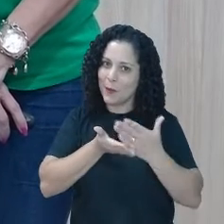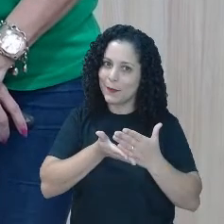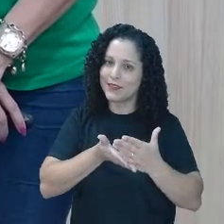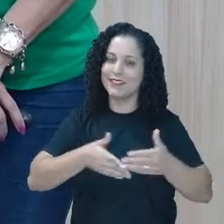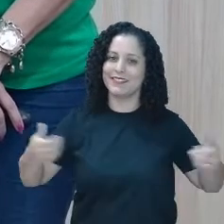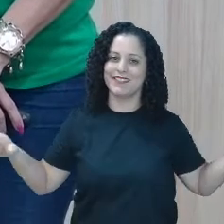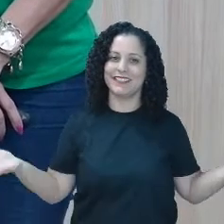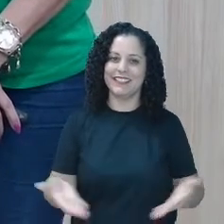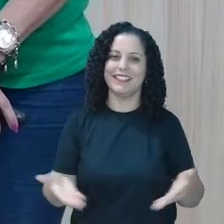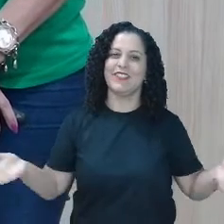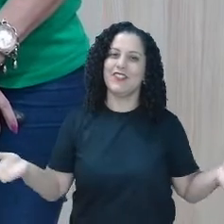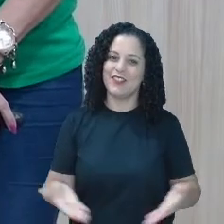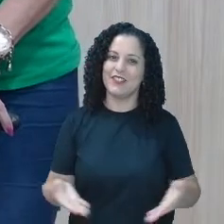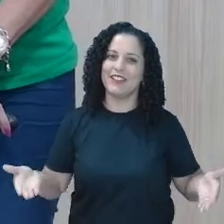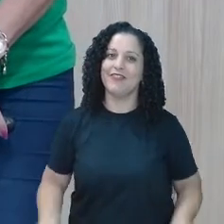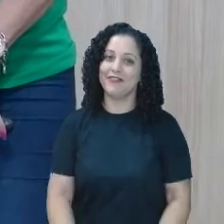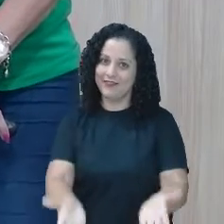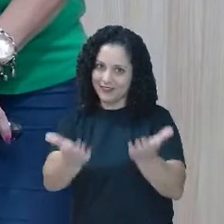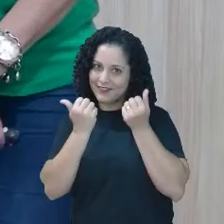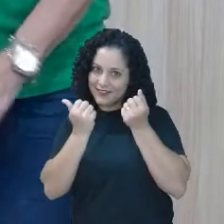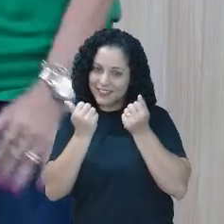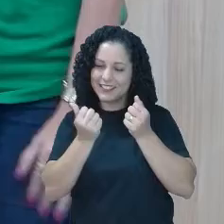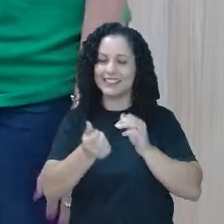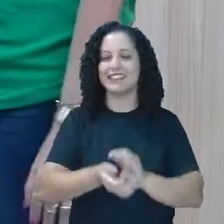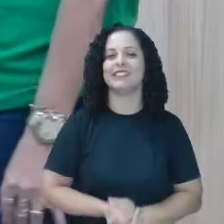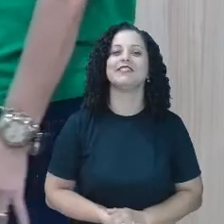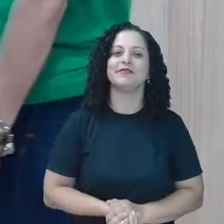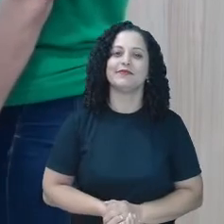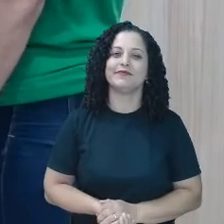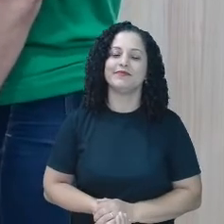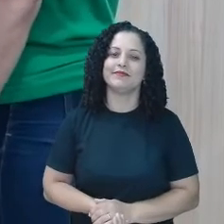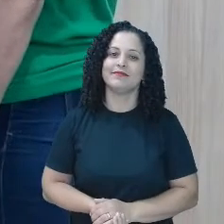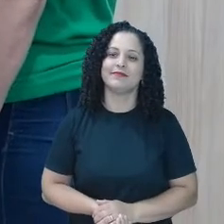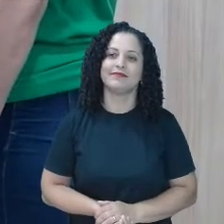começar agora. Vamos lá?